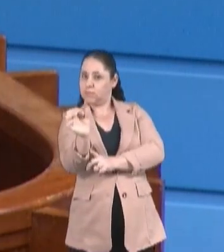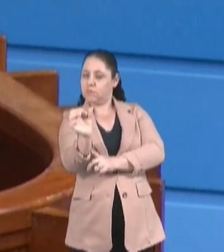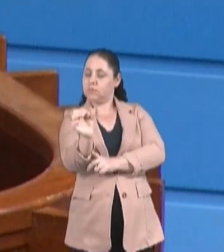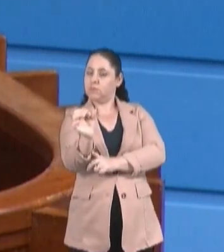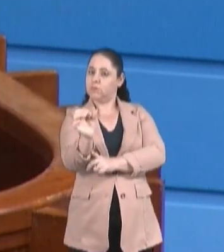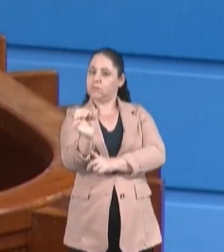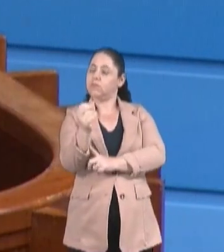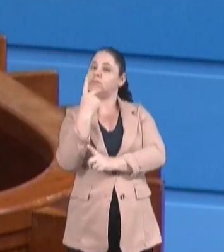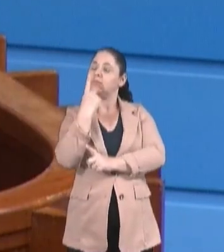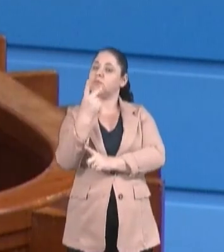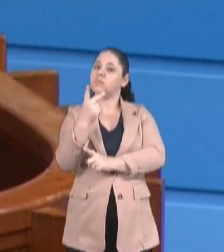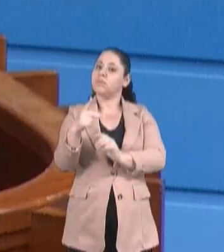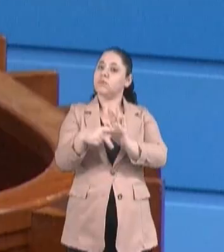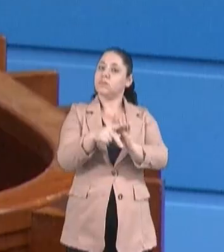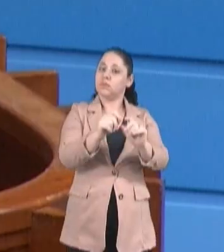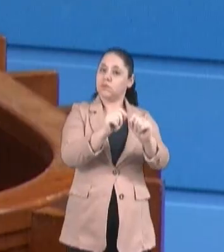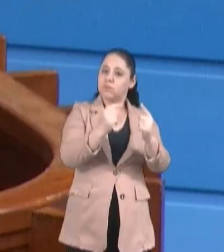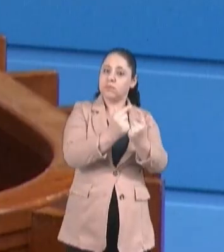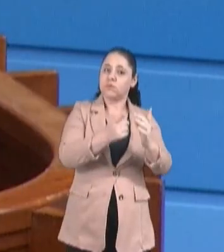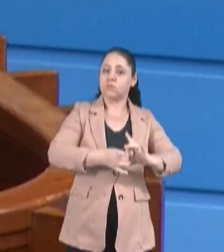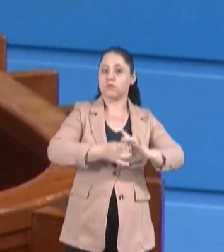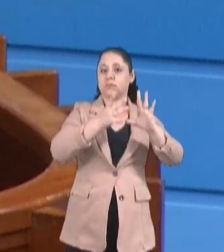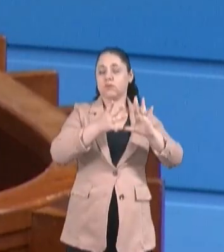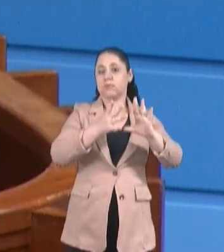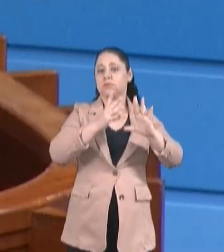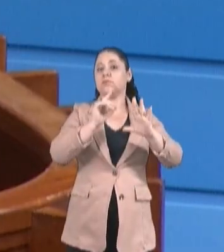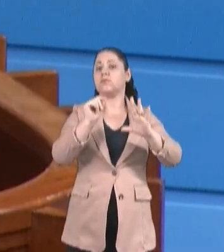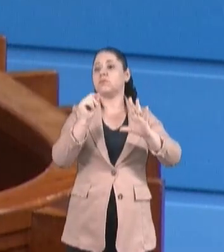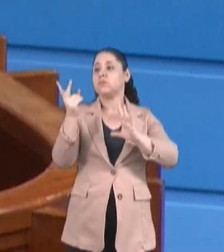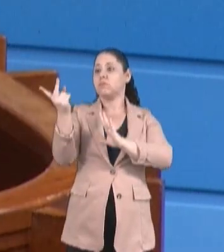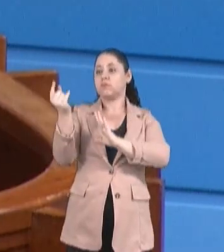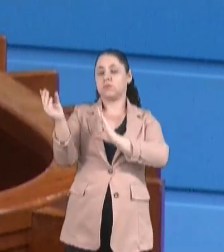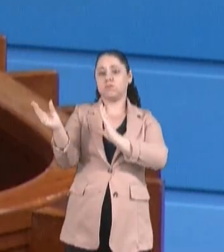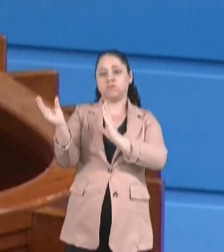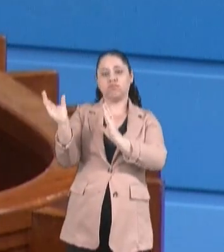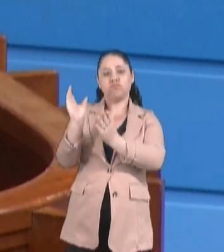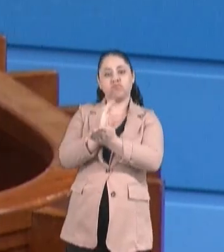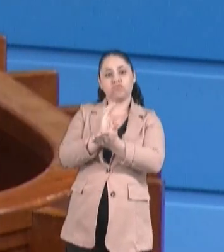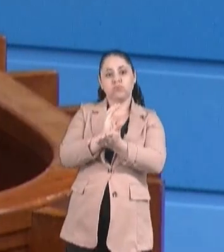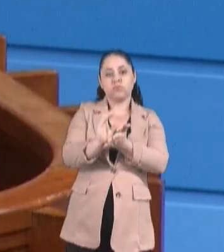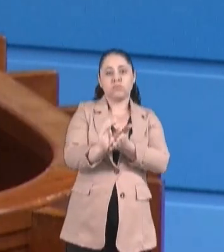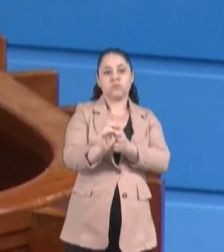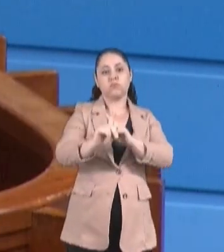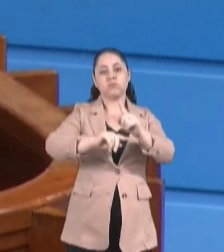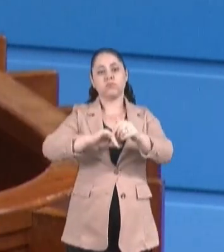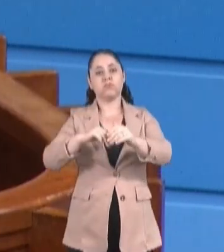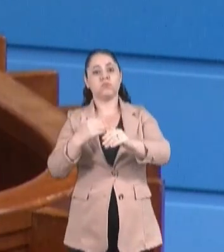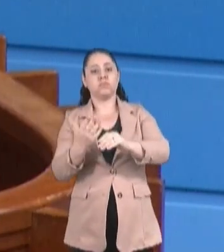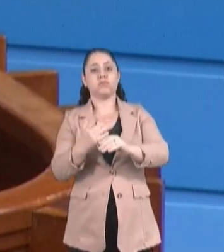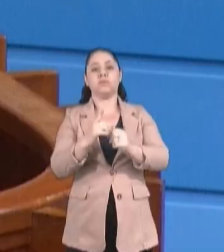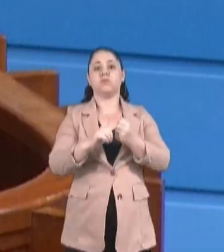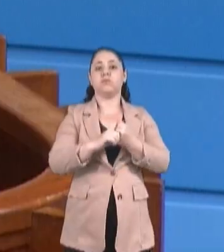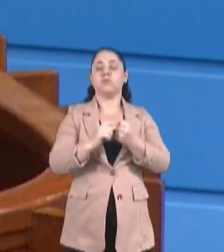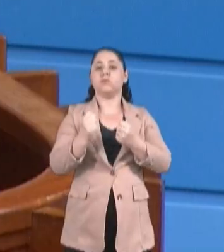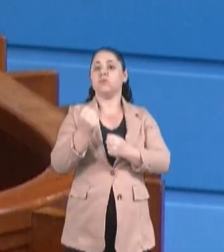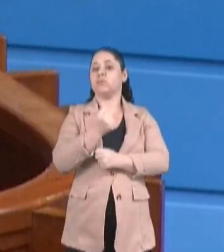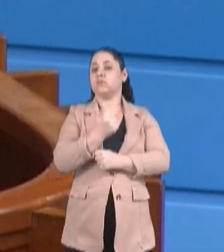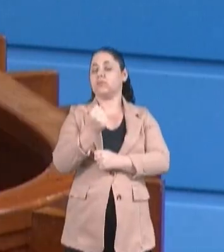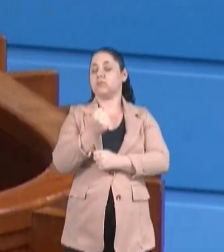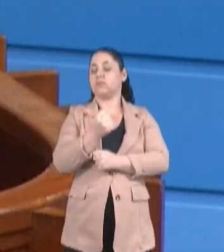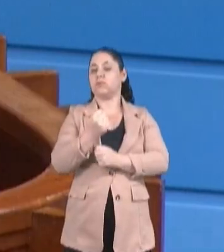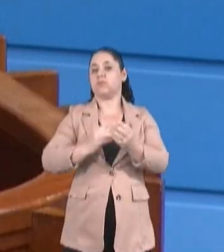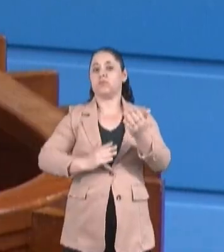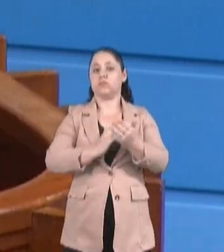16, diz que compete à Assembleia autorizar operações externas de natureza financeira. No 21, aprovar